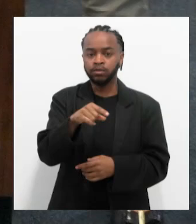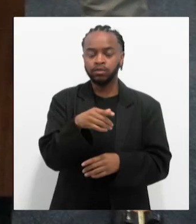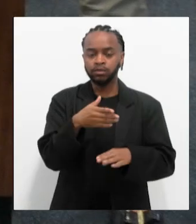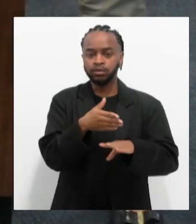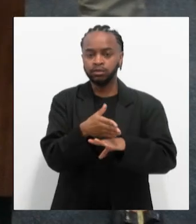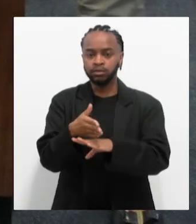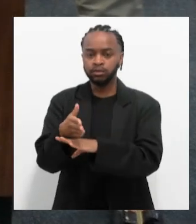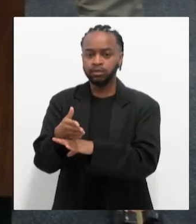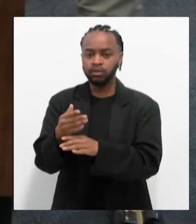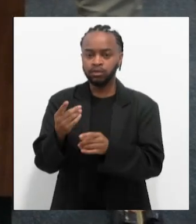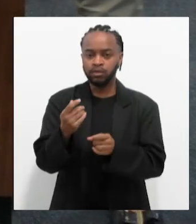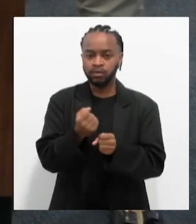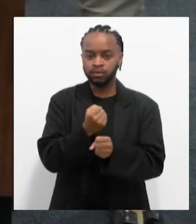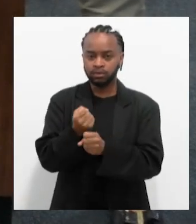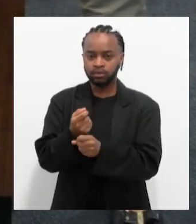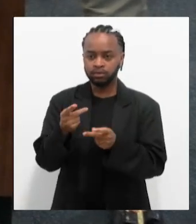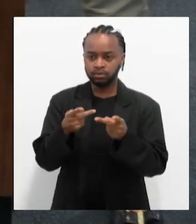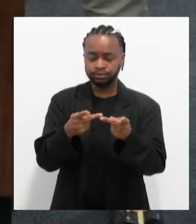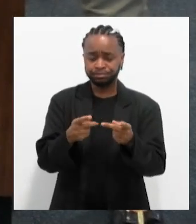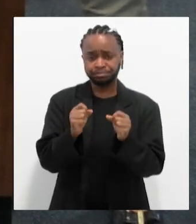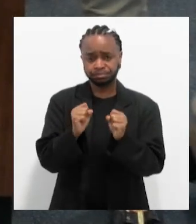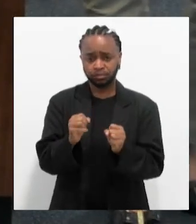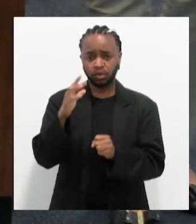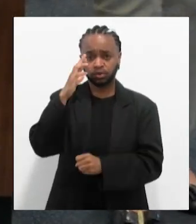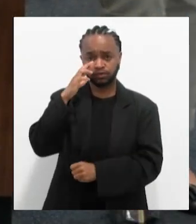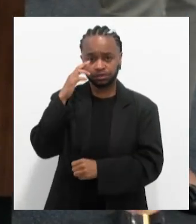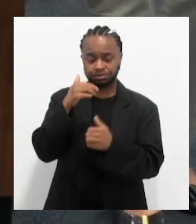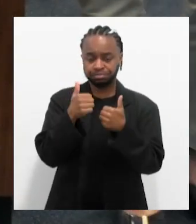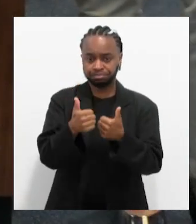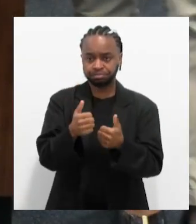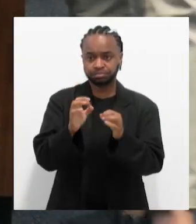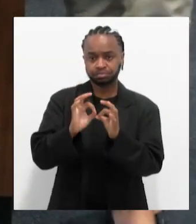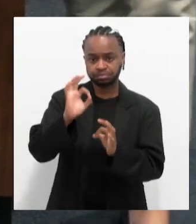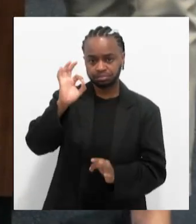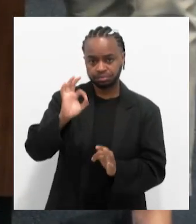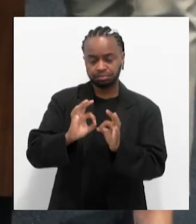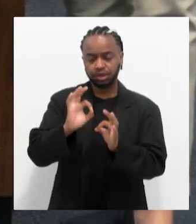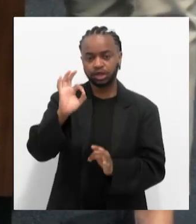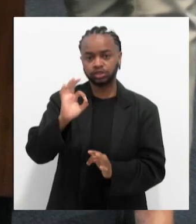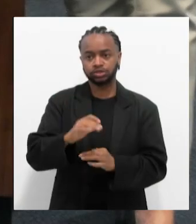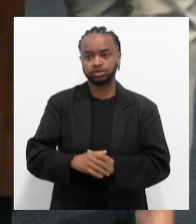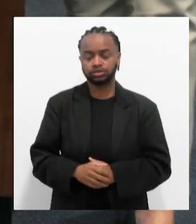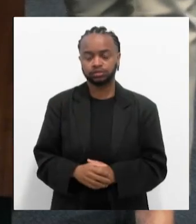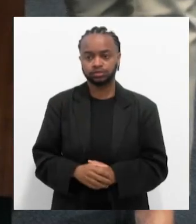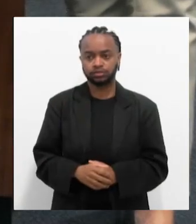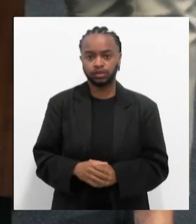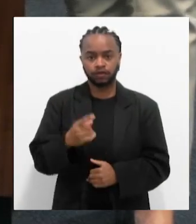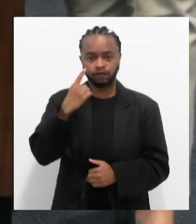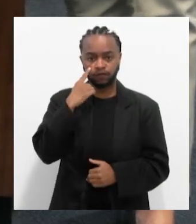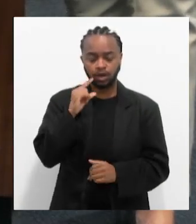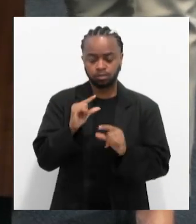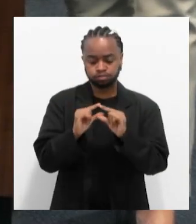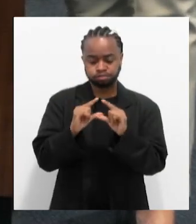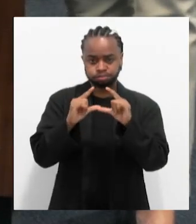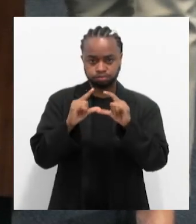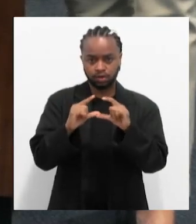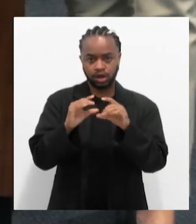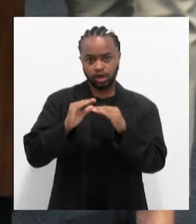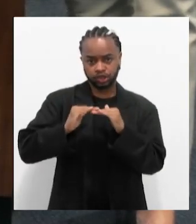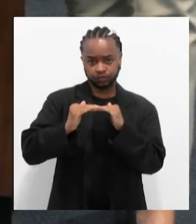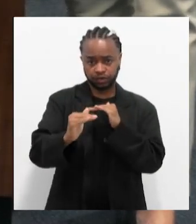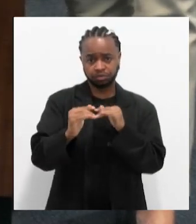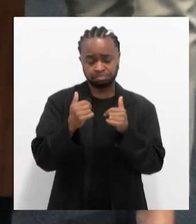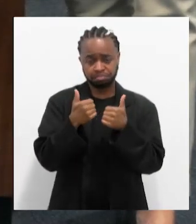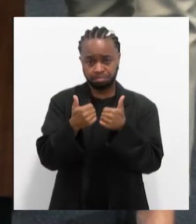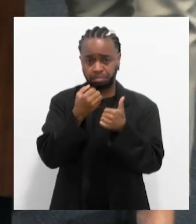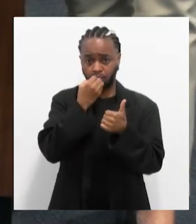nas obras, tudo bem, podem fiscalizar, medir com paquímetro a grossura do asfalto, que por sinal está muito